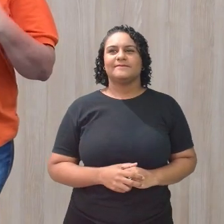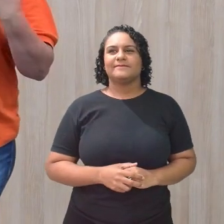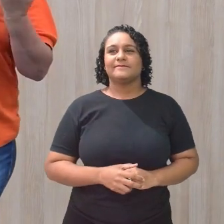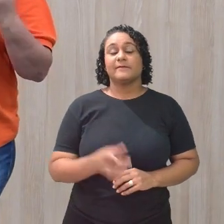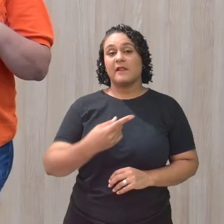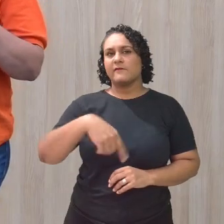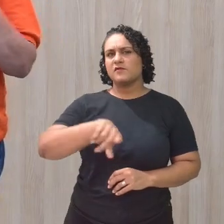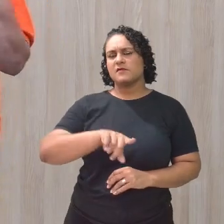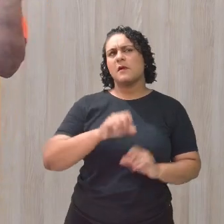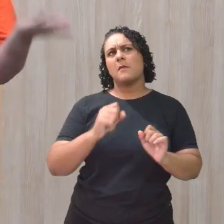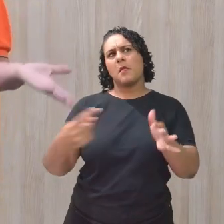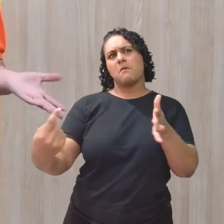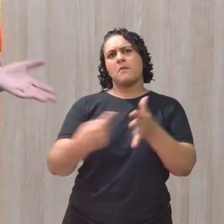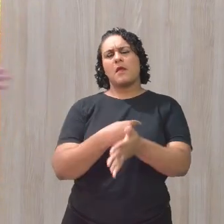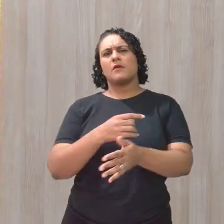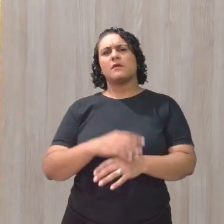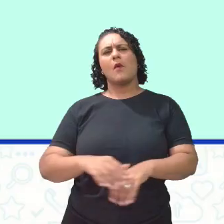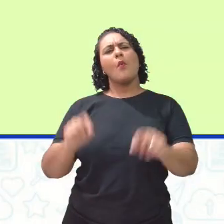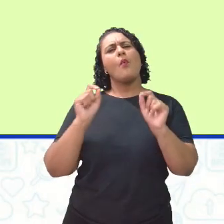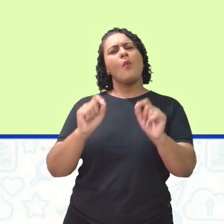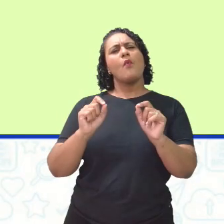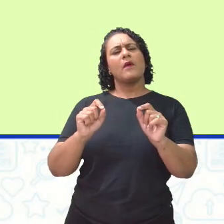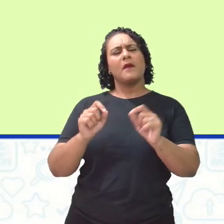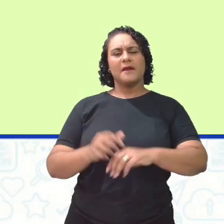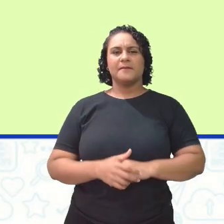Vocês podem perguntar, né? O que é isso, professora?